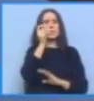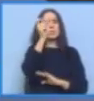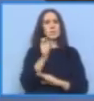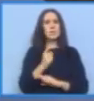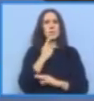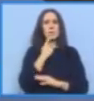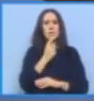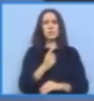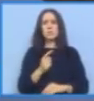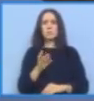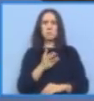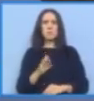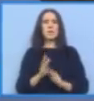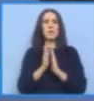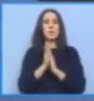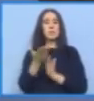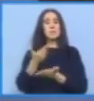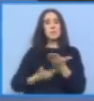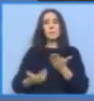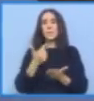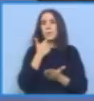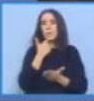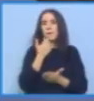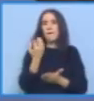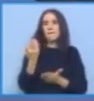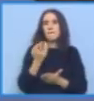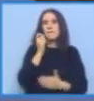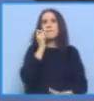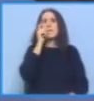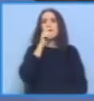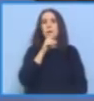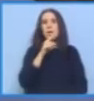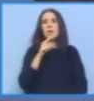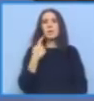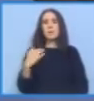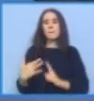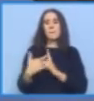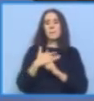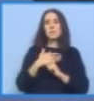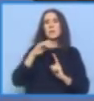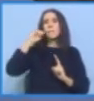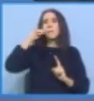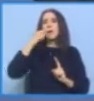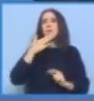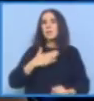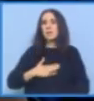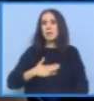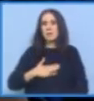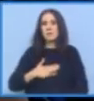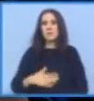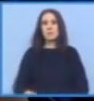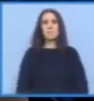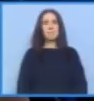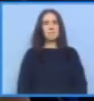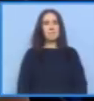a Igreja tem muito a receber, mesmo daqueles que a perseguem e hostilizam. Eu